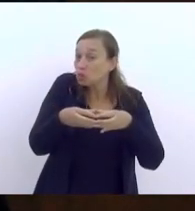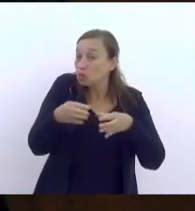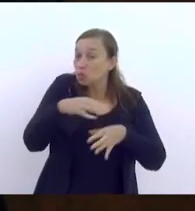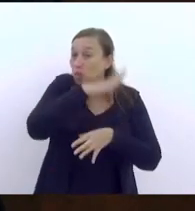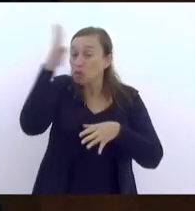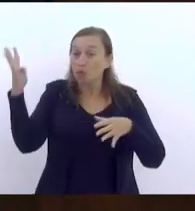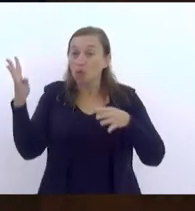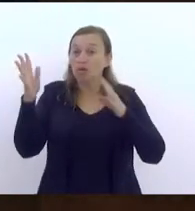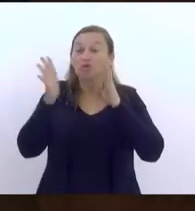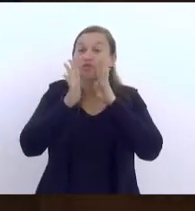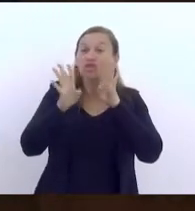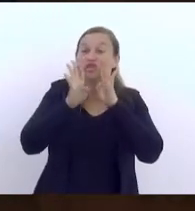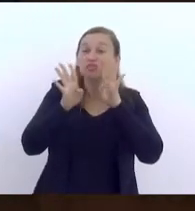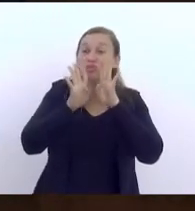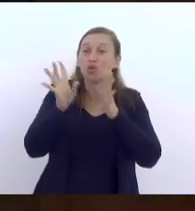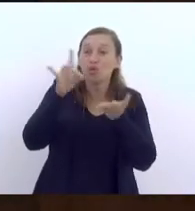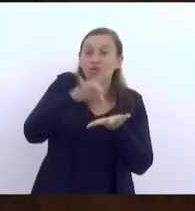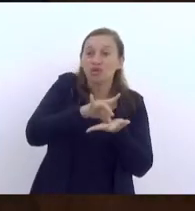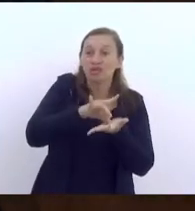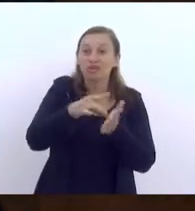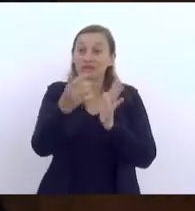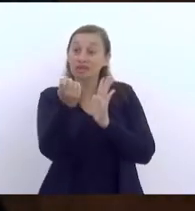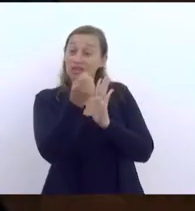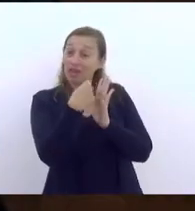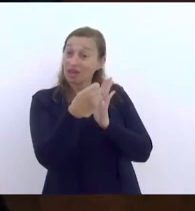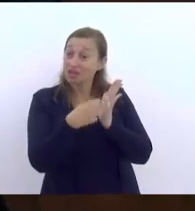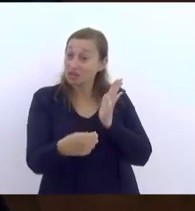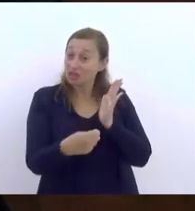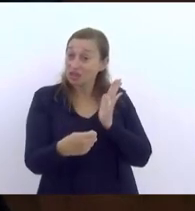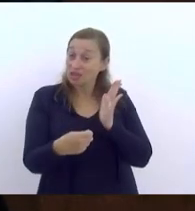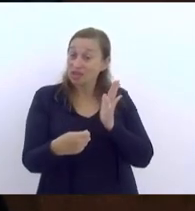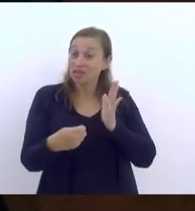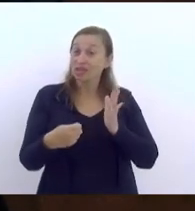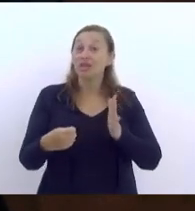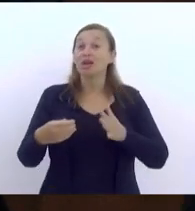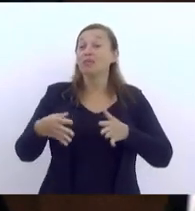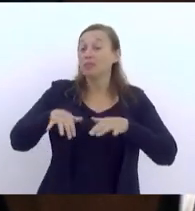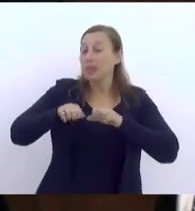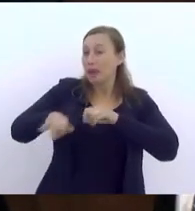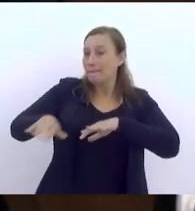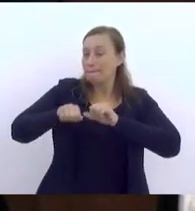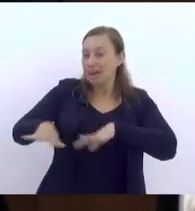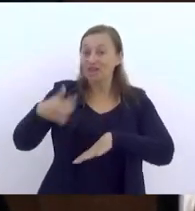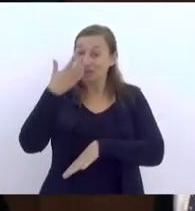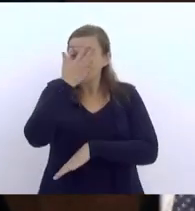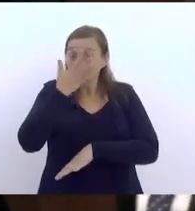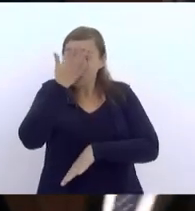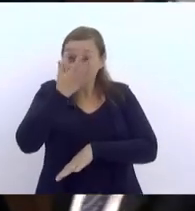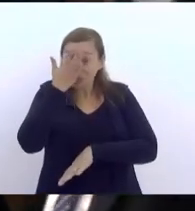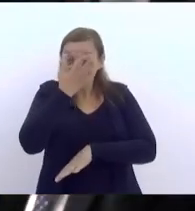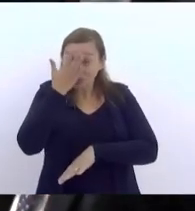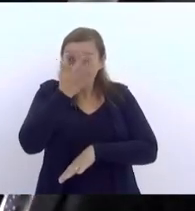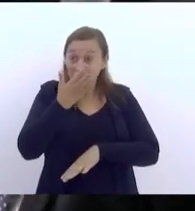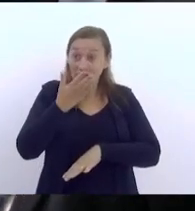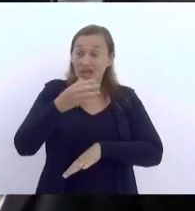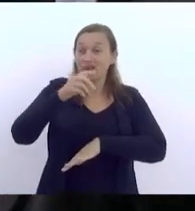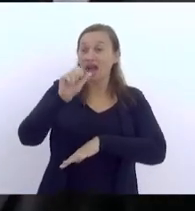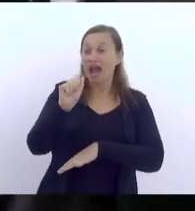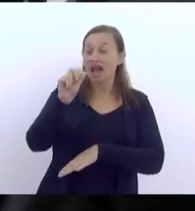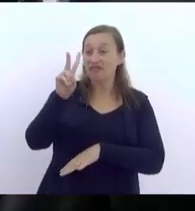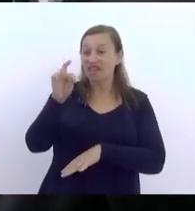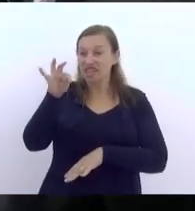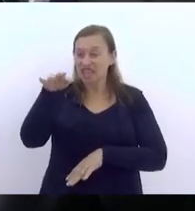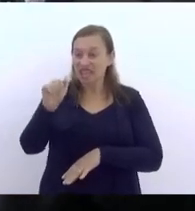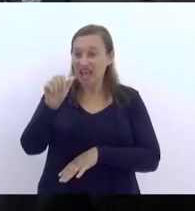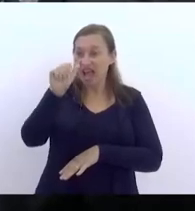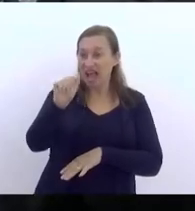oficial do Facebook, que está aqui escrita, Marcha das Vadias. A marcha será na Avenida Atlântica,